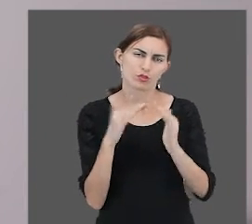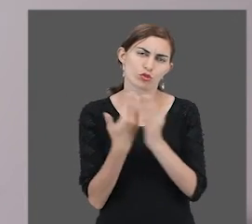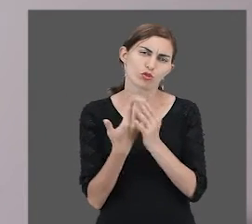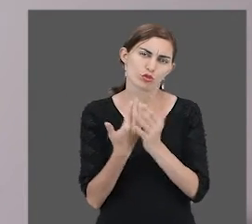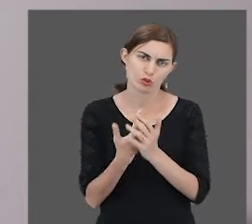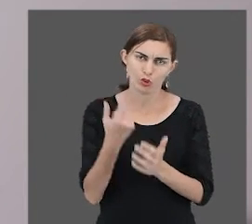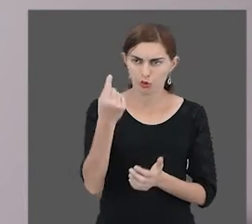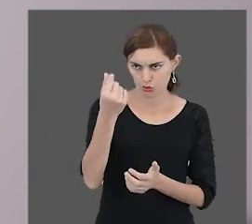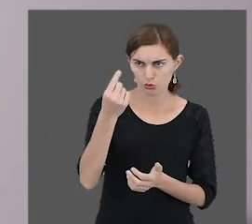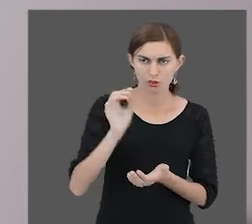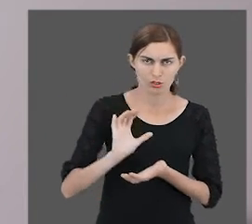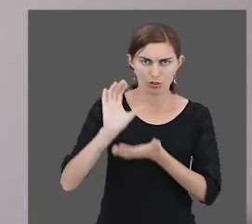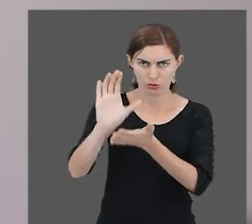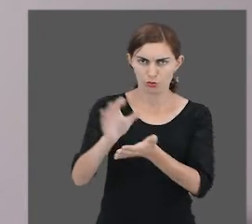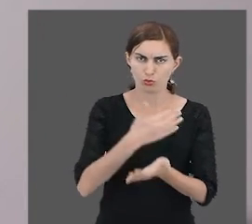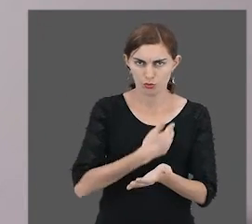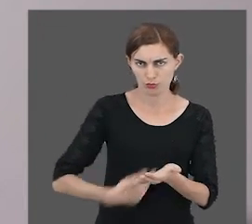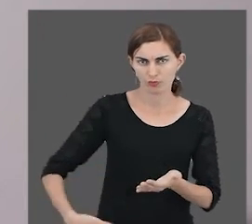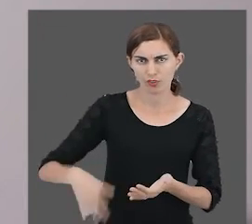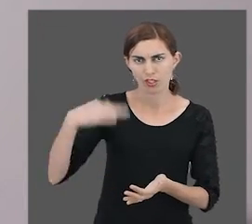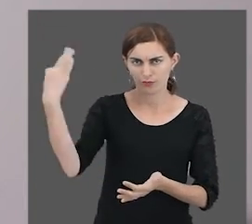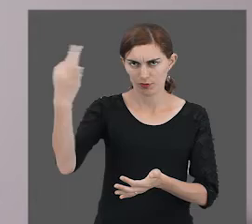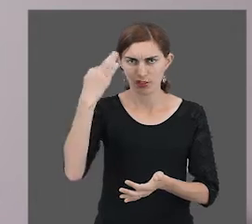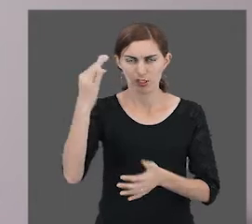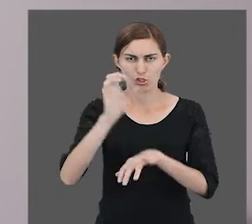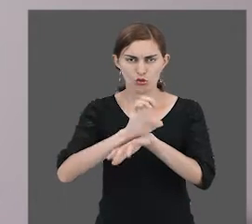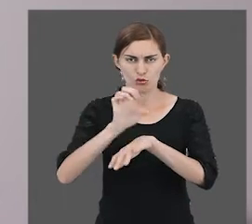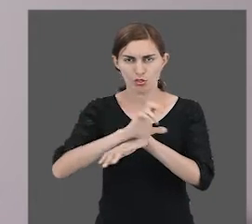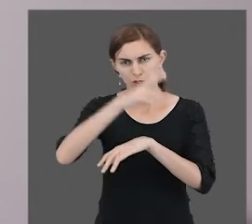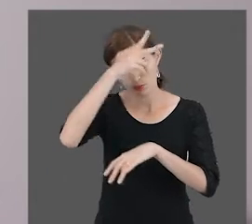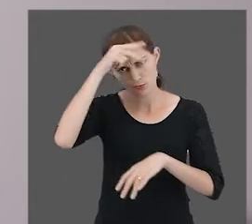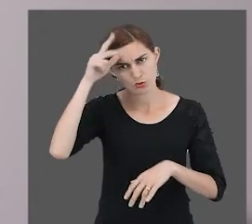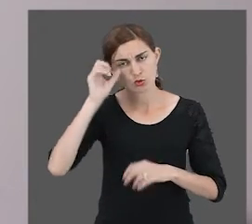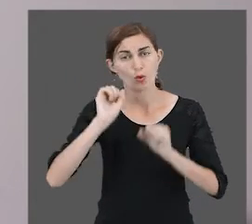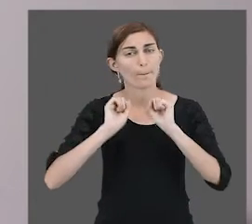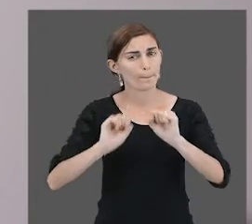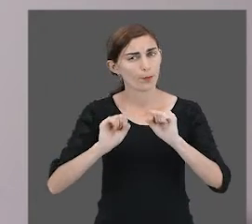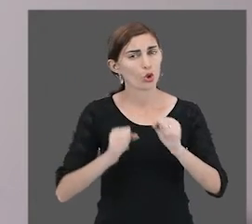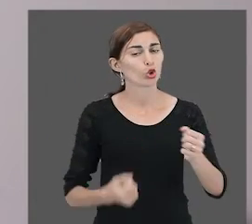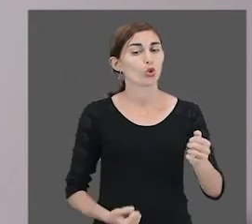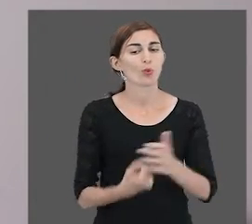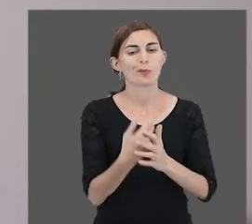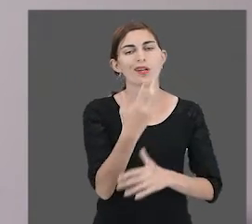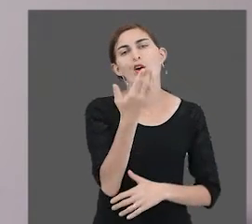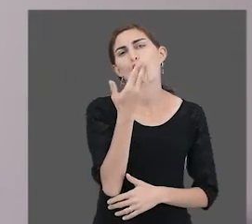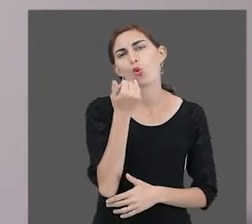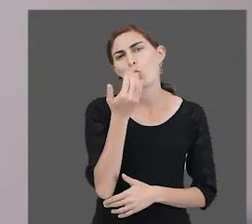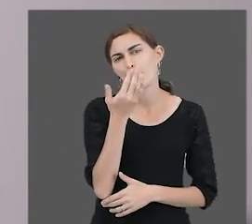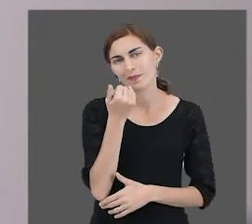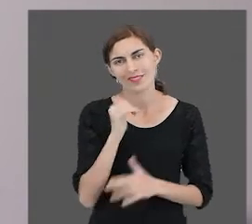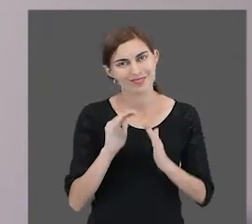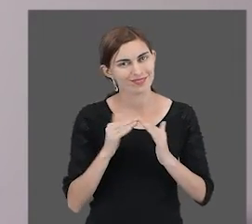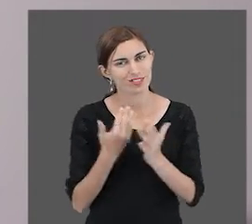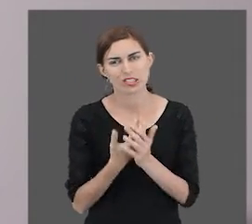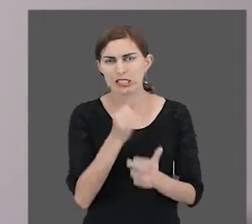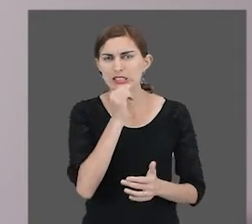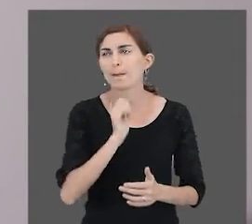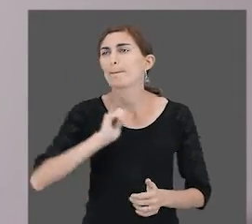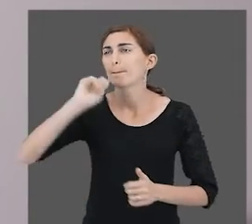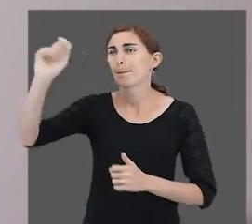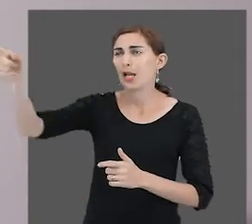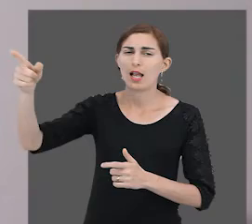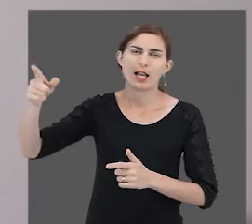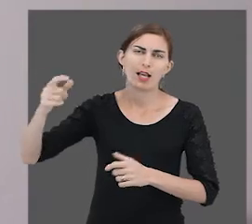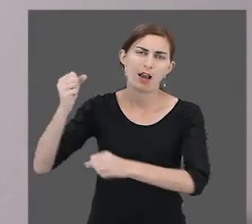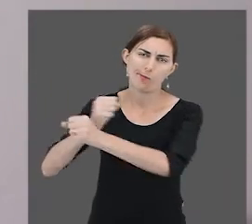esse recurso que é repassado do governo federal para estados e municípios, ele só pode ser destinado à compra de alimentos escolares. Então, eu não posso, por exemplo,